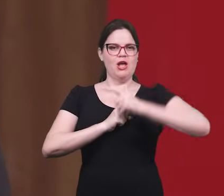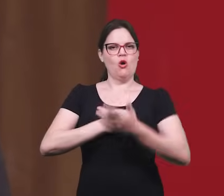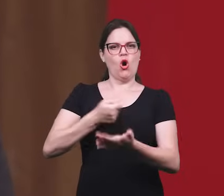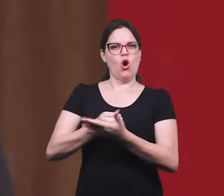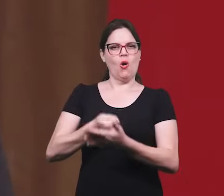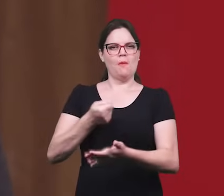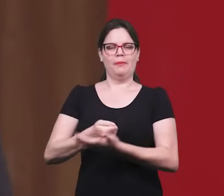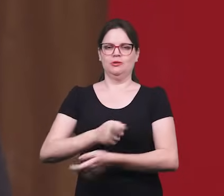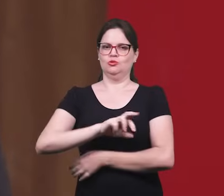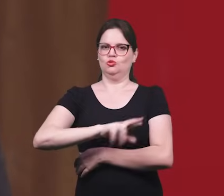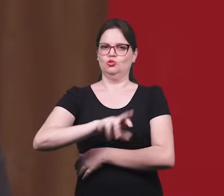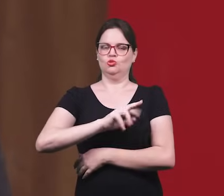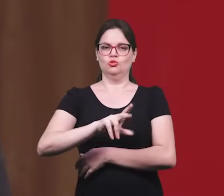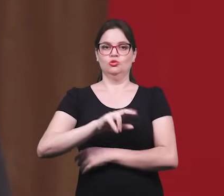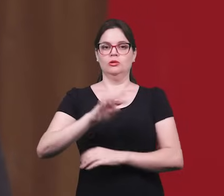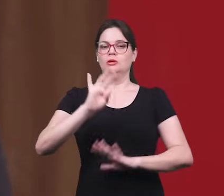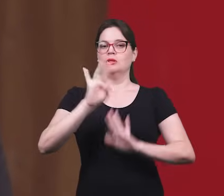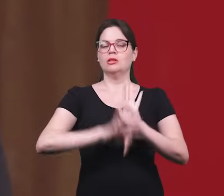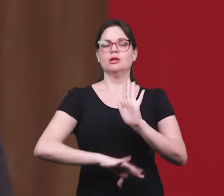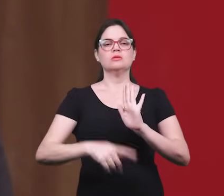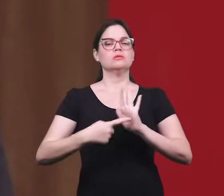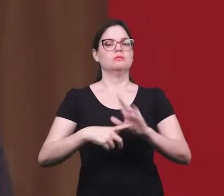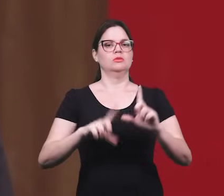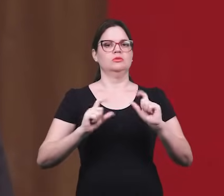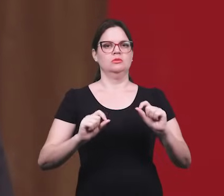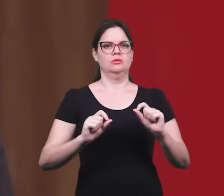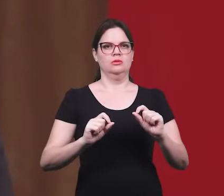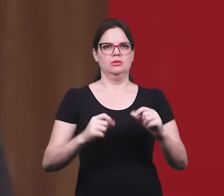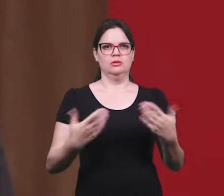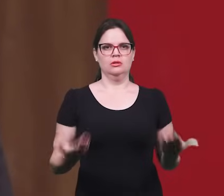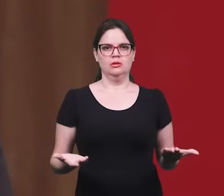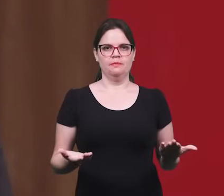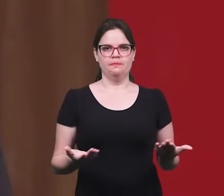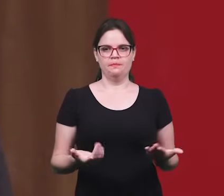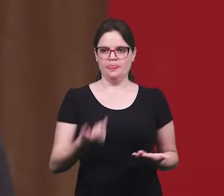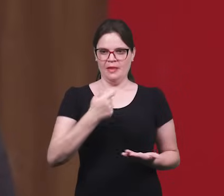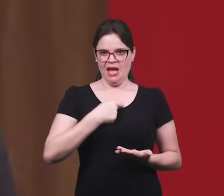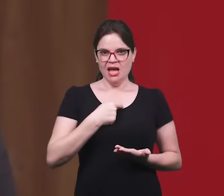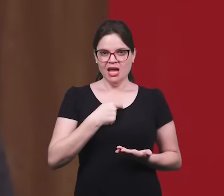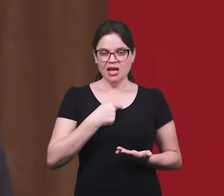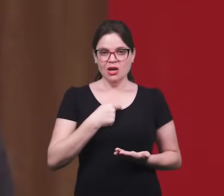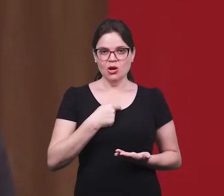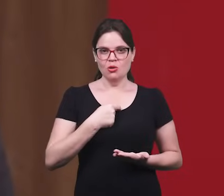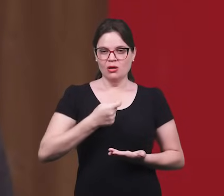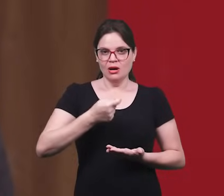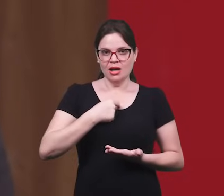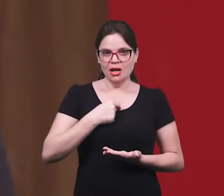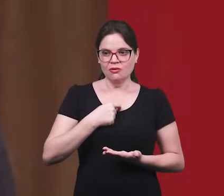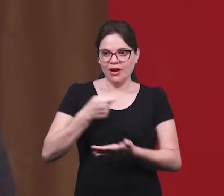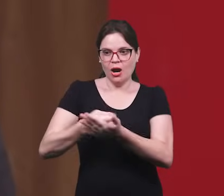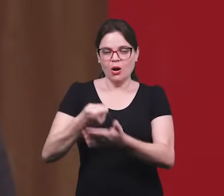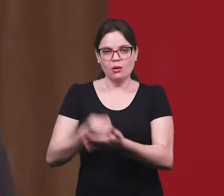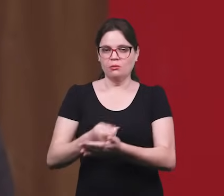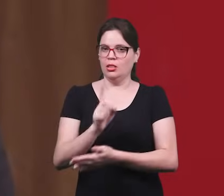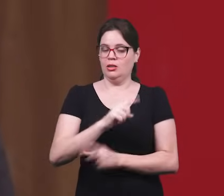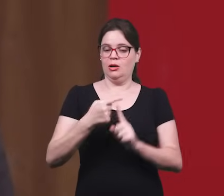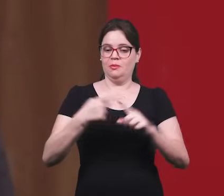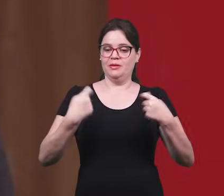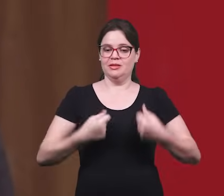amor a palavra diz que você não vai dever nada a ninguém não o amor então nós já já entramos nessa